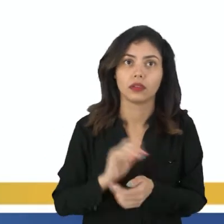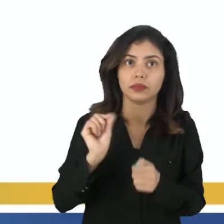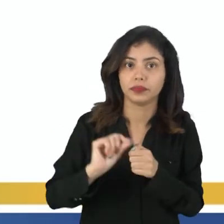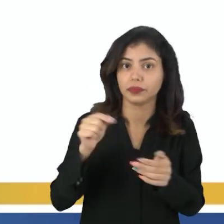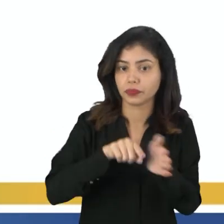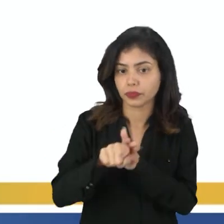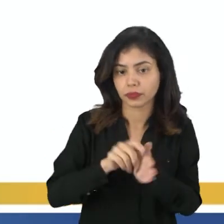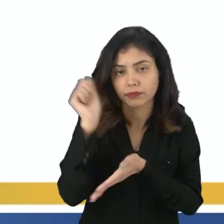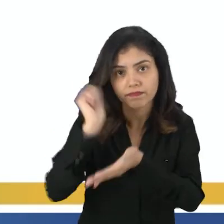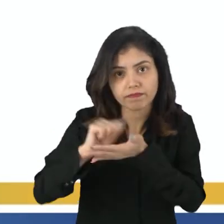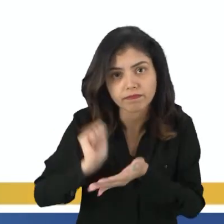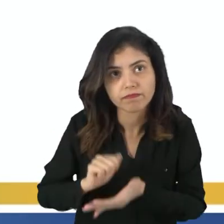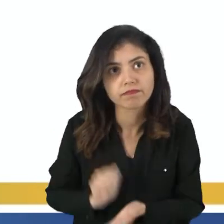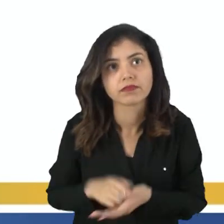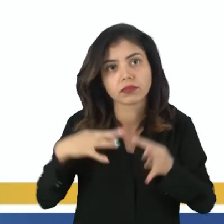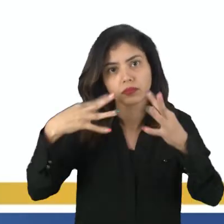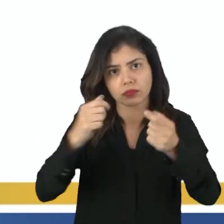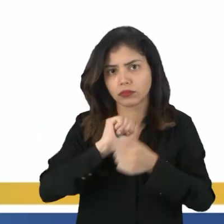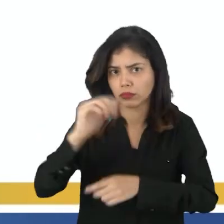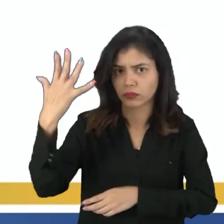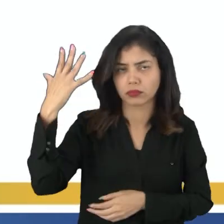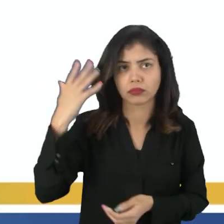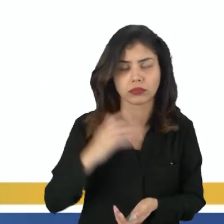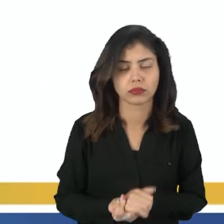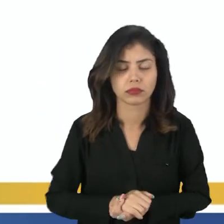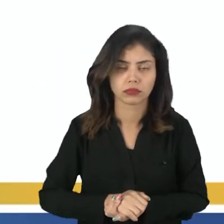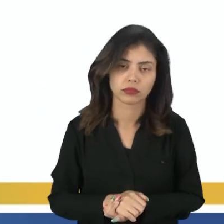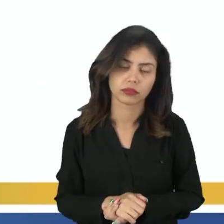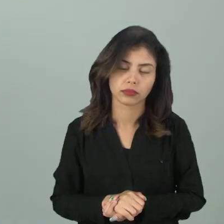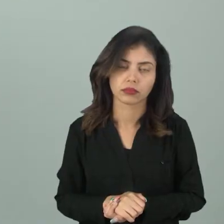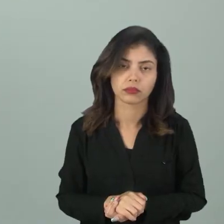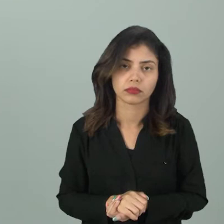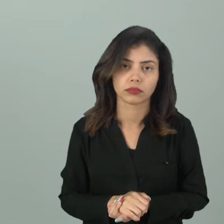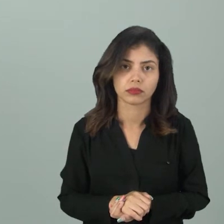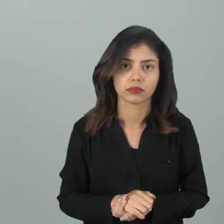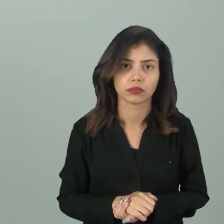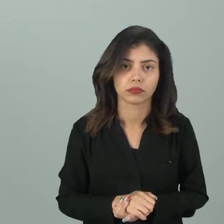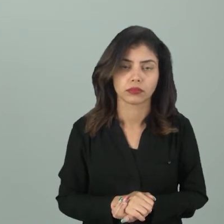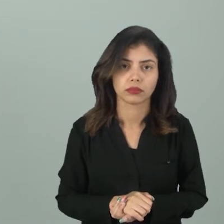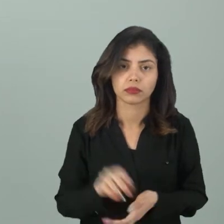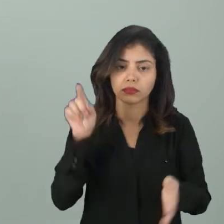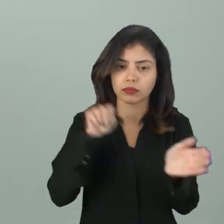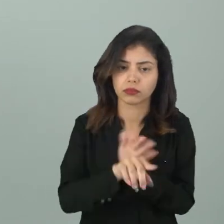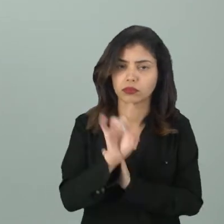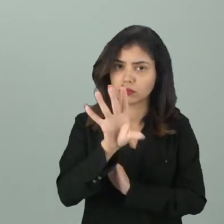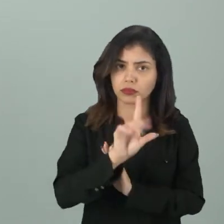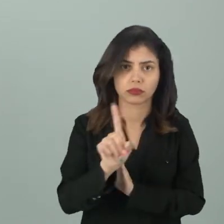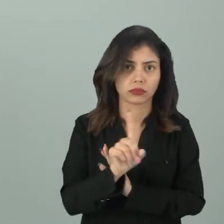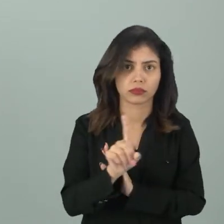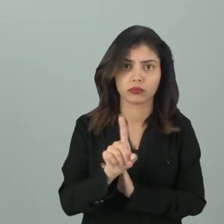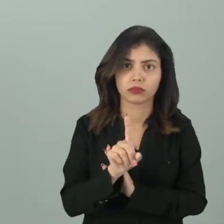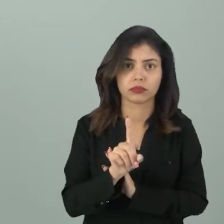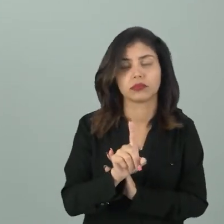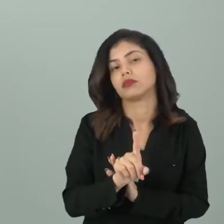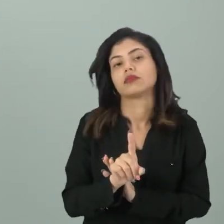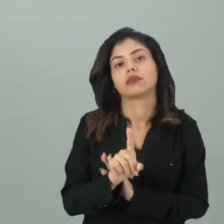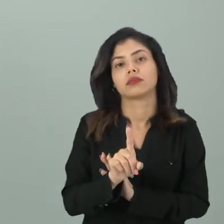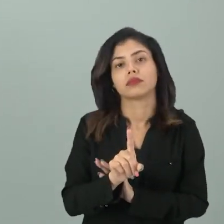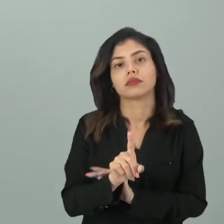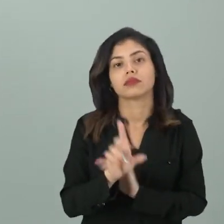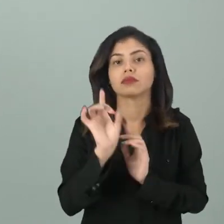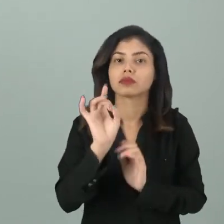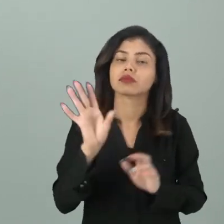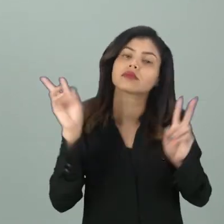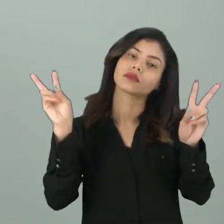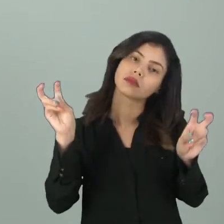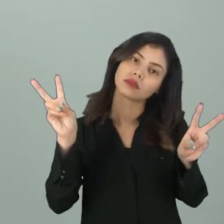relatórios dessa pesquisa. Não é só fazer perguntas, não é só construir o